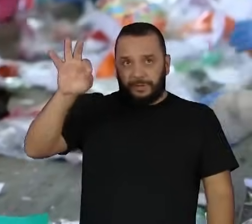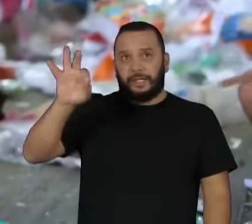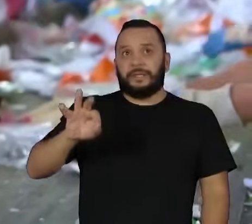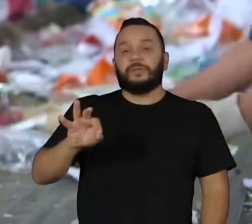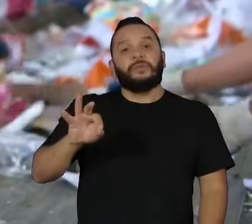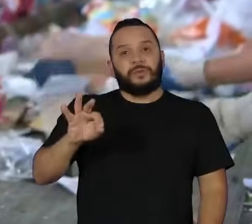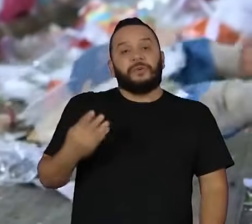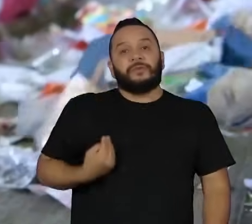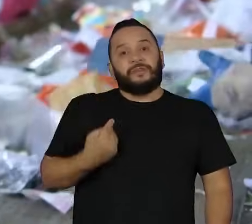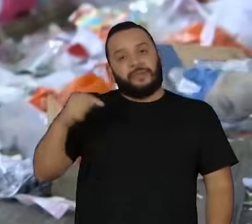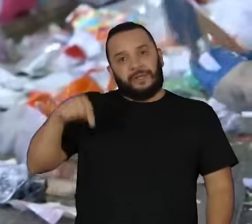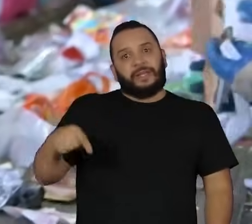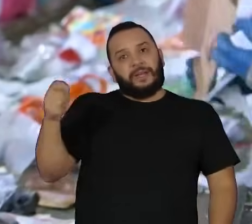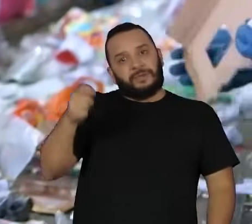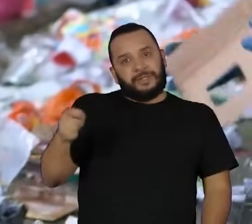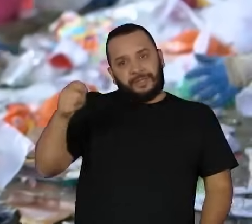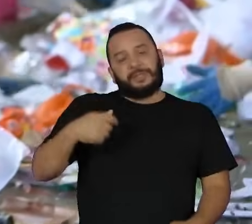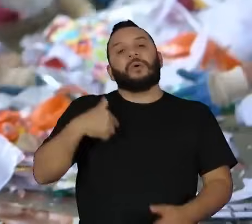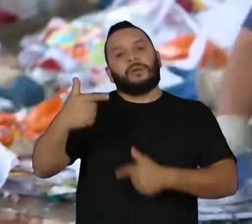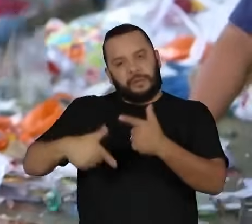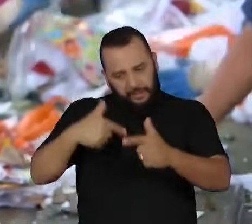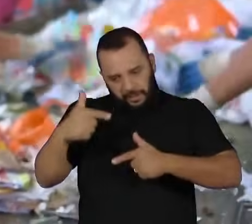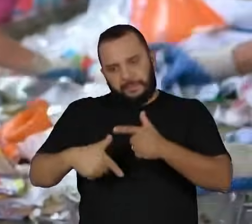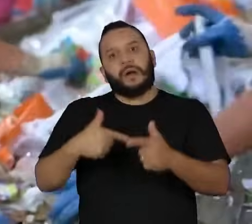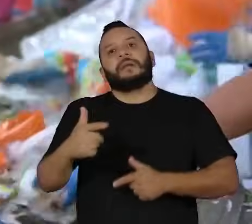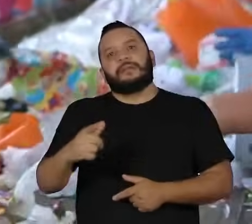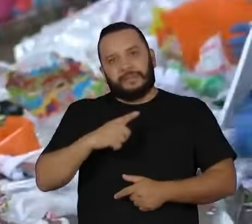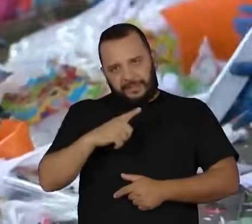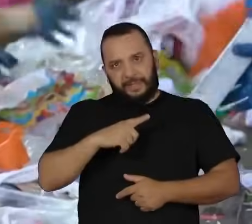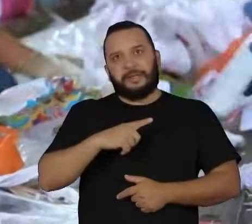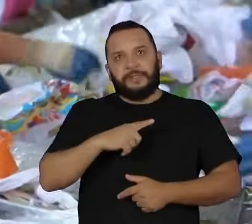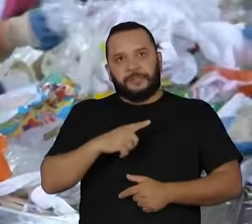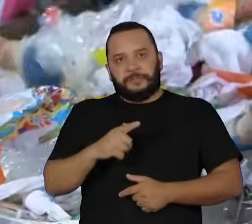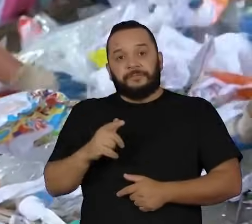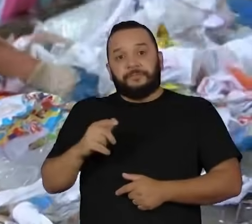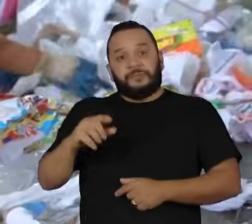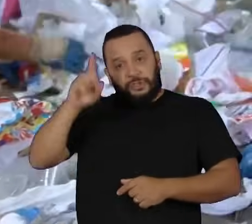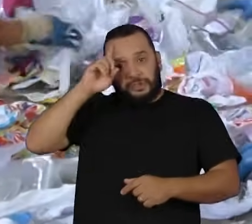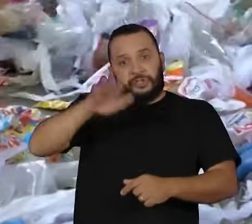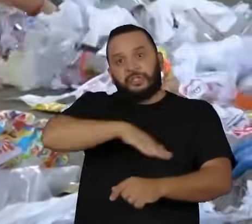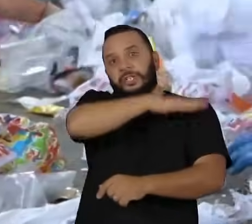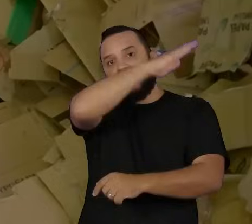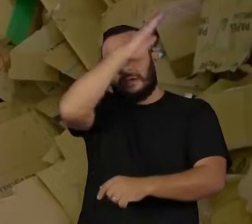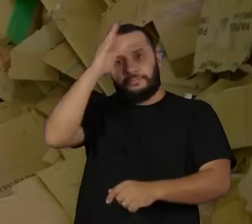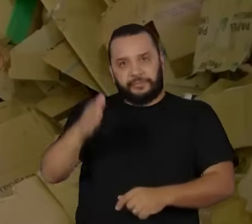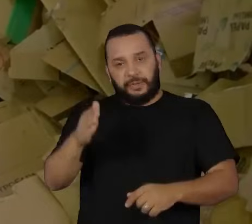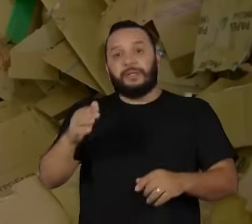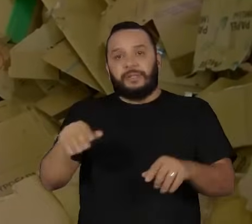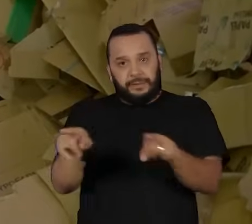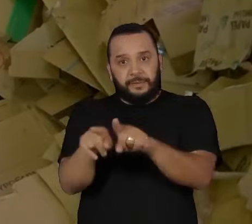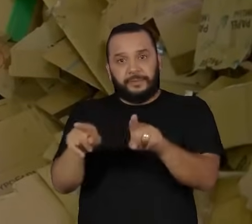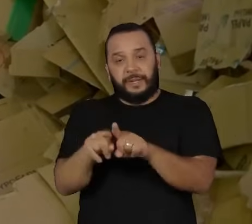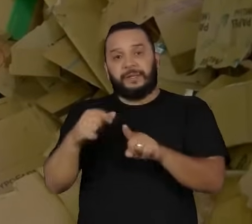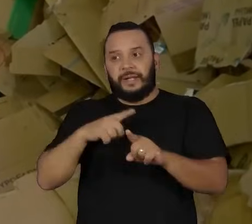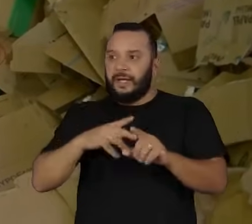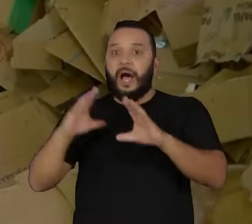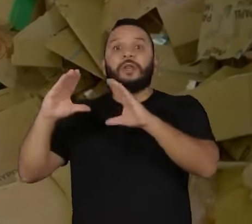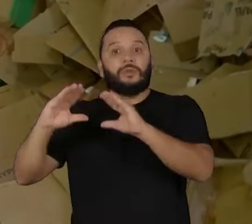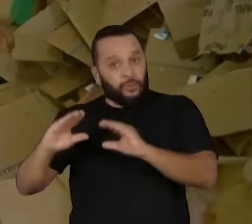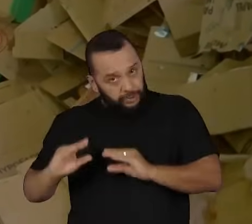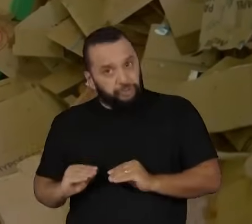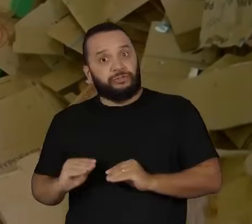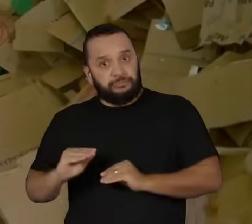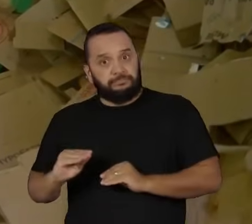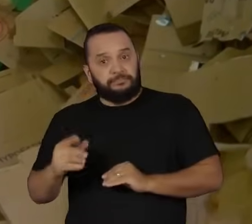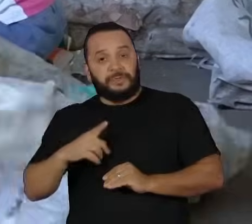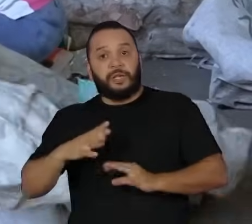estão aqui na cooperativa como cooperados e na cooperativa, no turno do dia e da noite, estamos em torno de